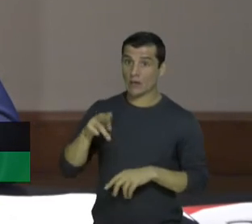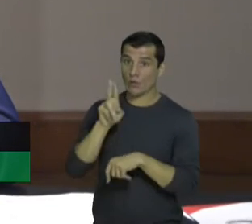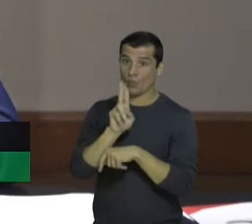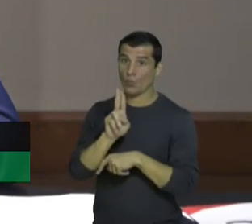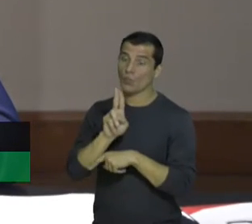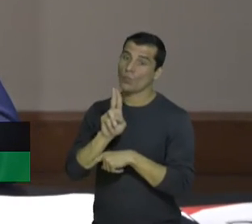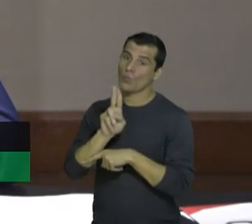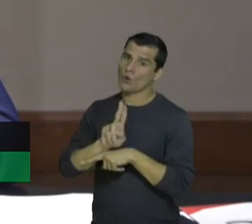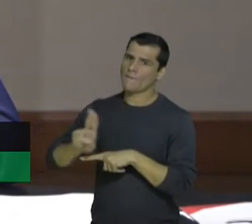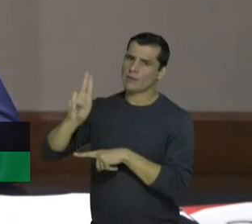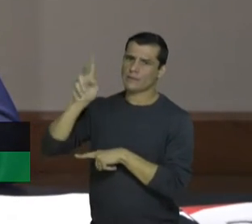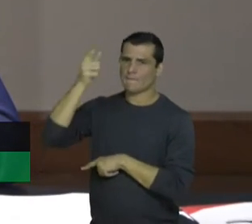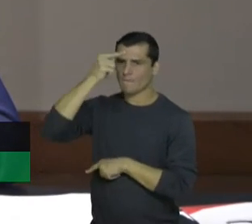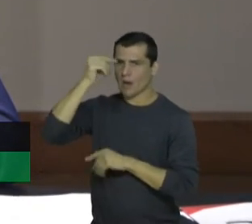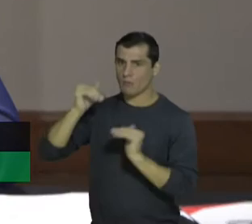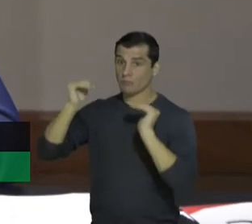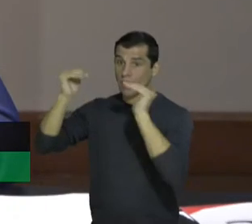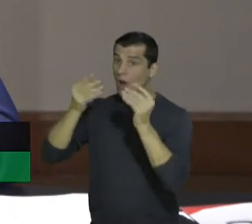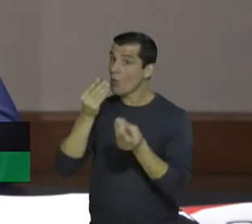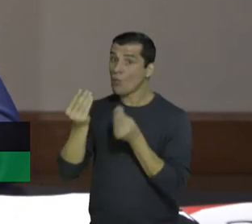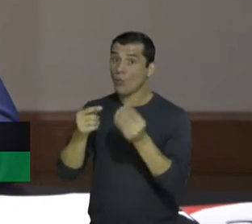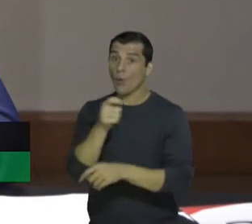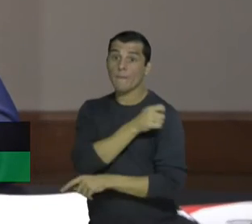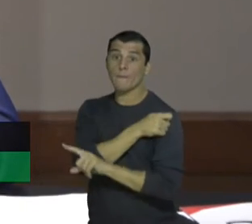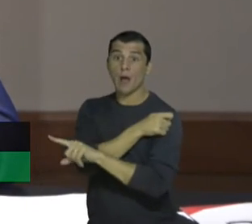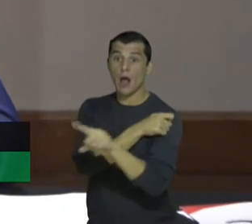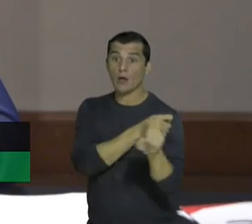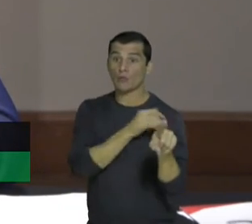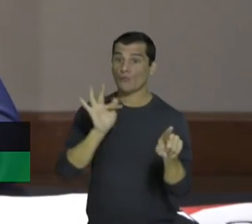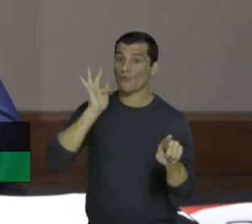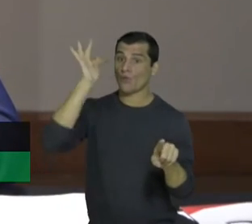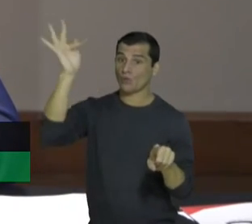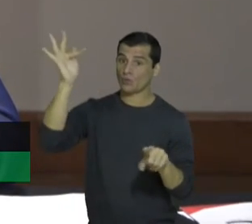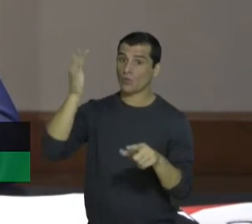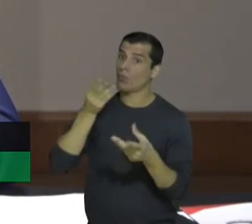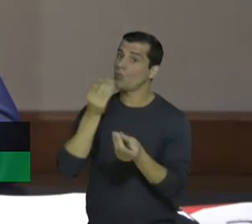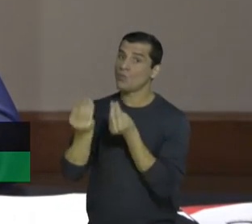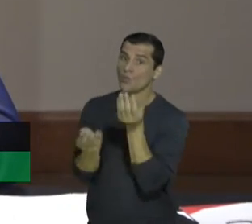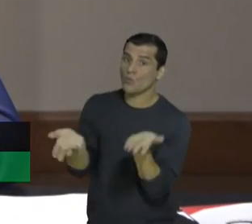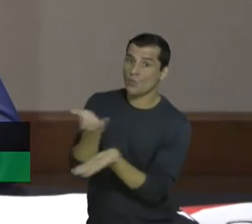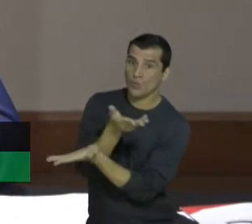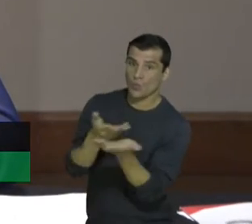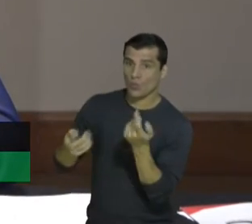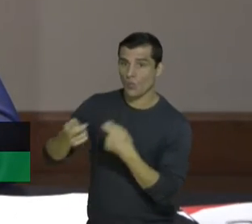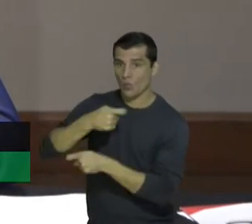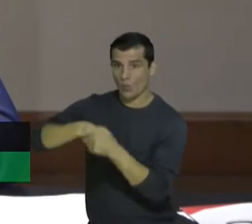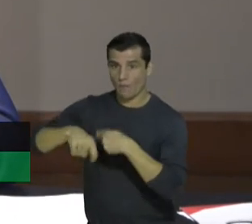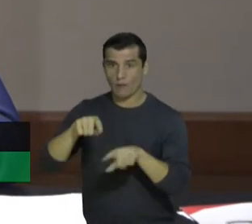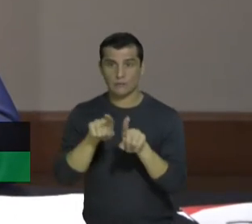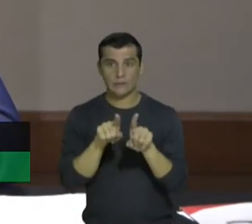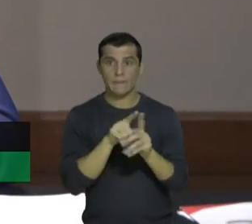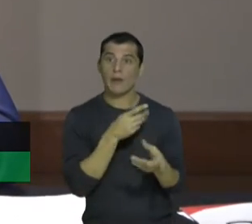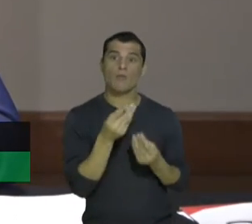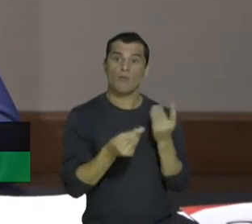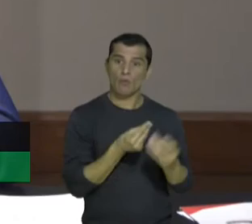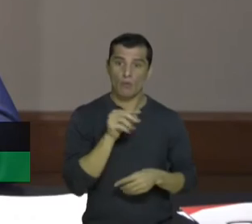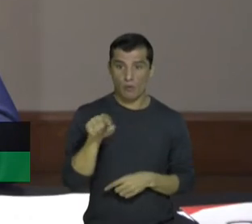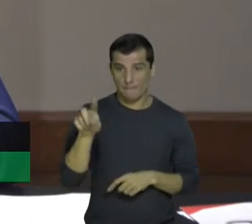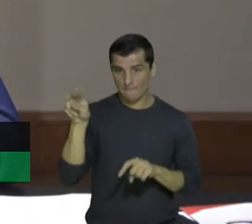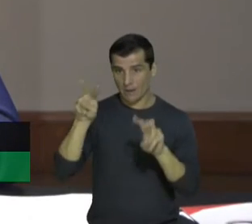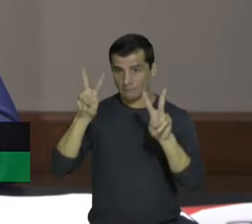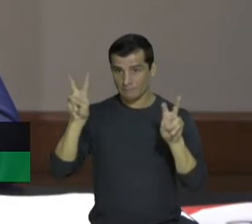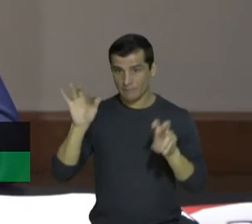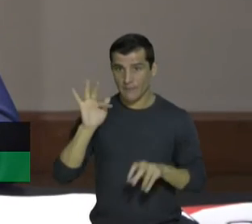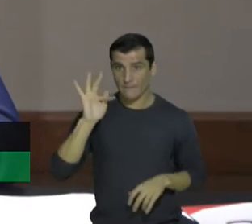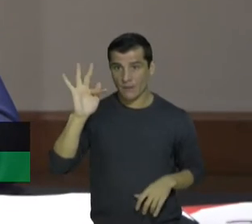é isso que queremos talvez existe ninguém afasta isso a possibilidade de que como aconteceu com